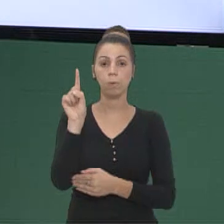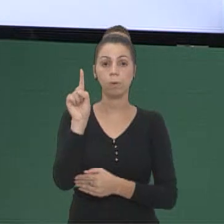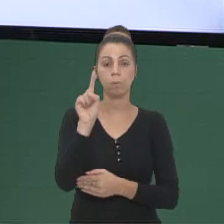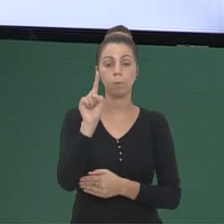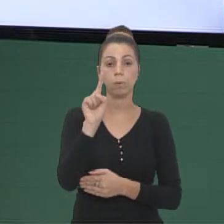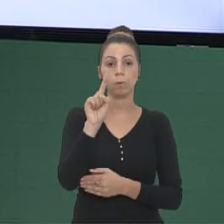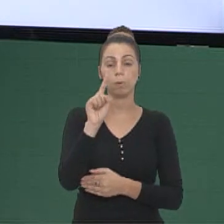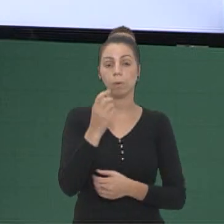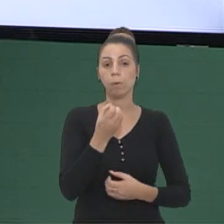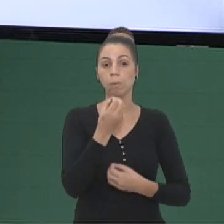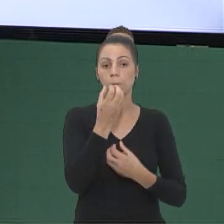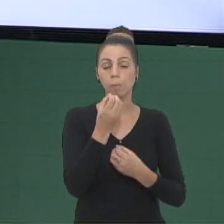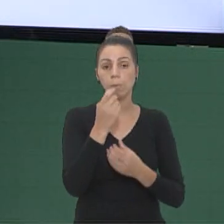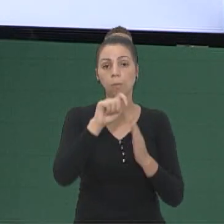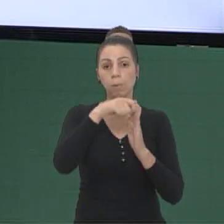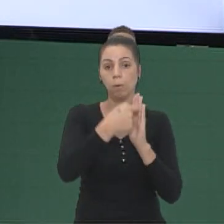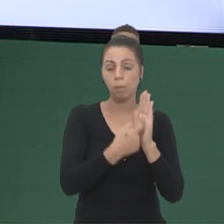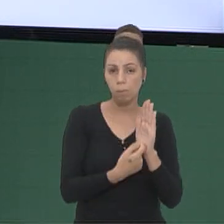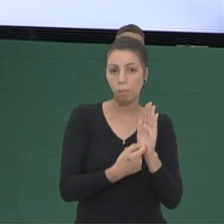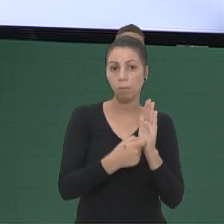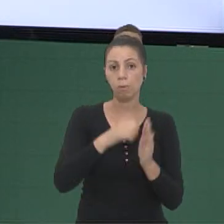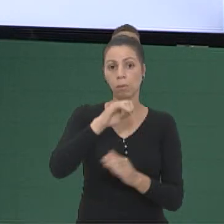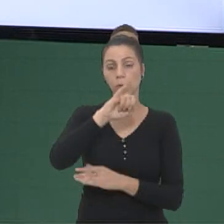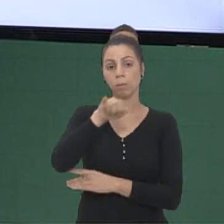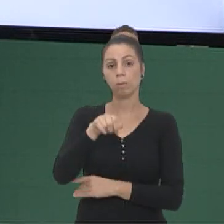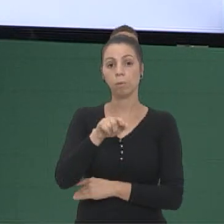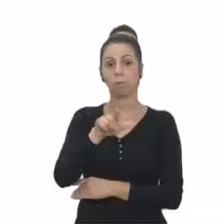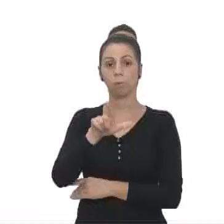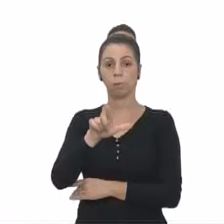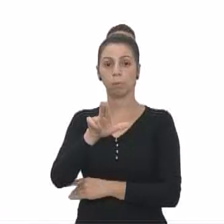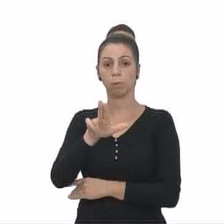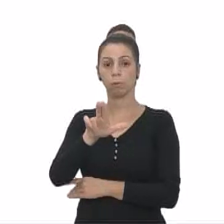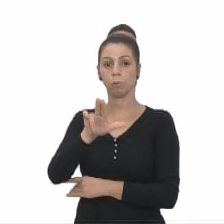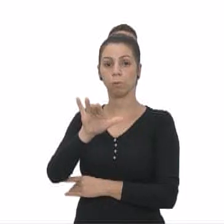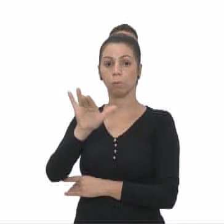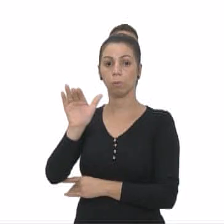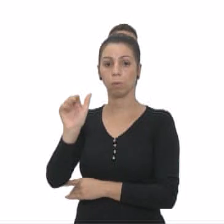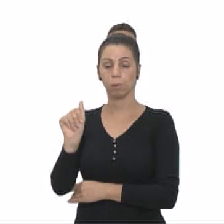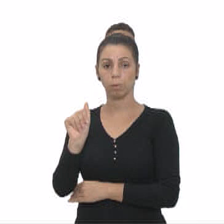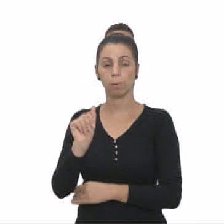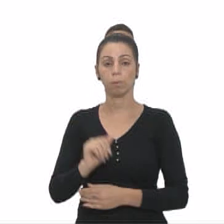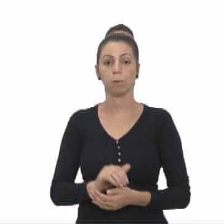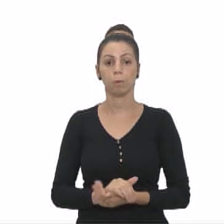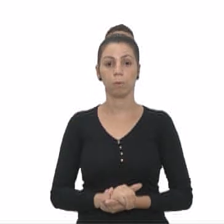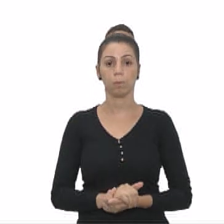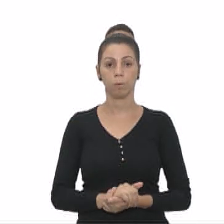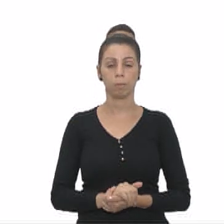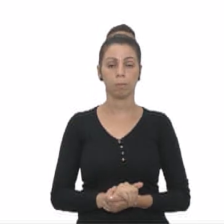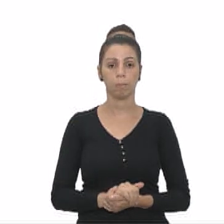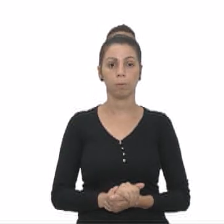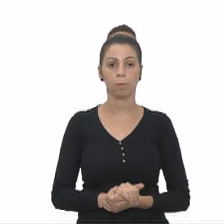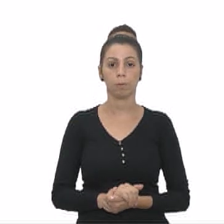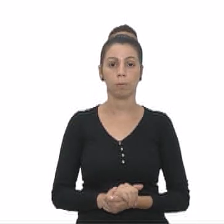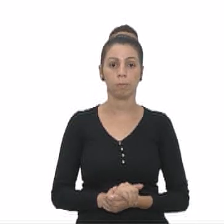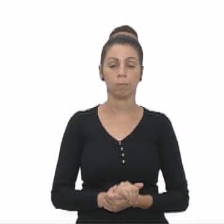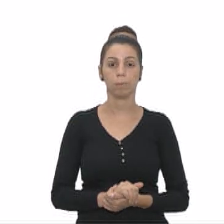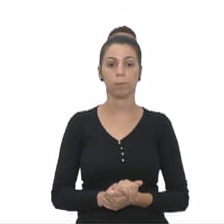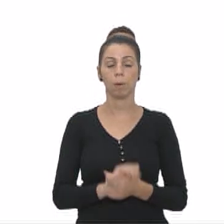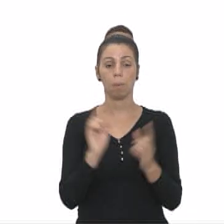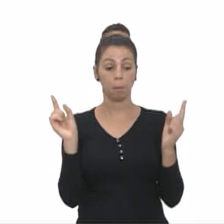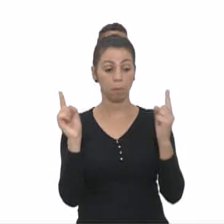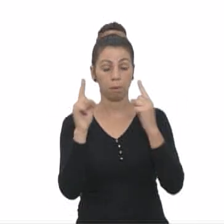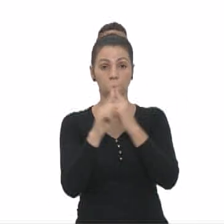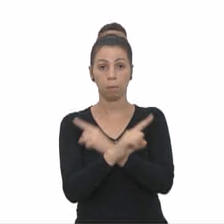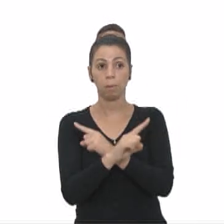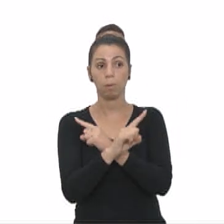Cortázar. Observem lá então. A palavrinha pero, muito conhecida nossa no âmbito espanhol, é uma conjunção de oposição,